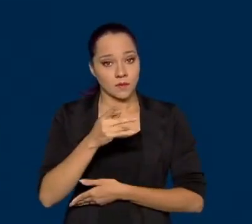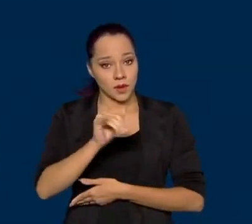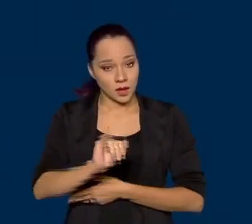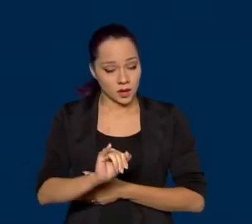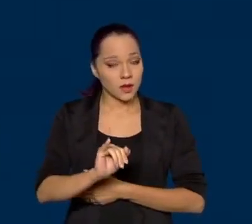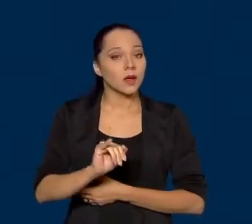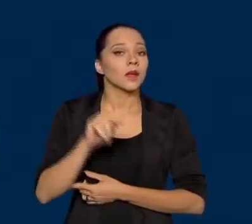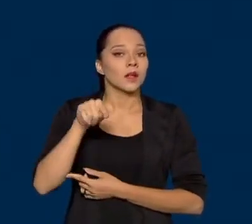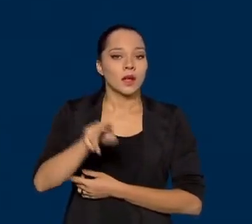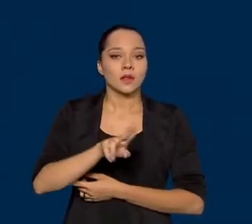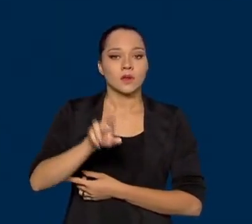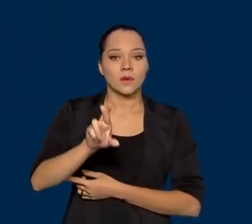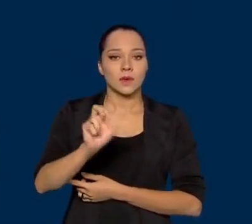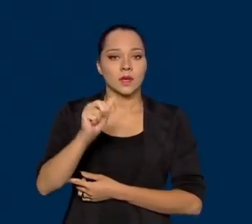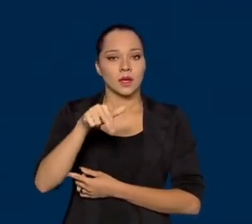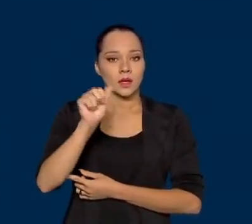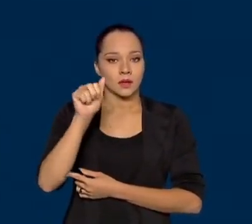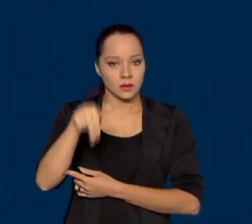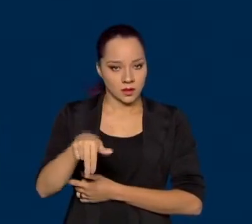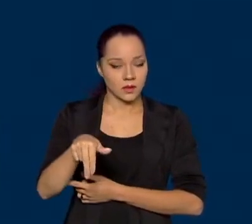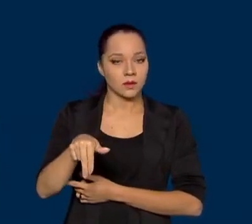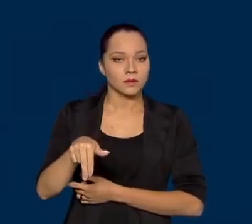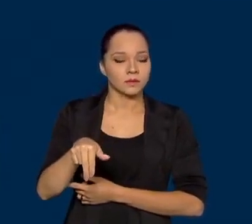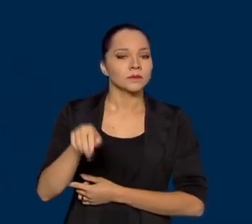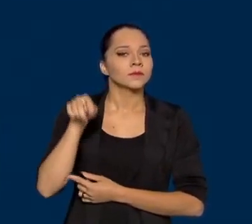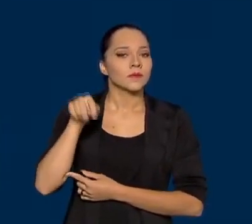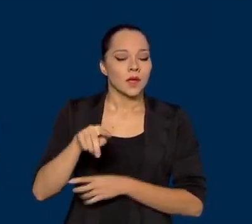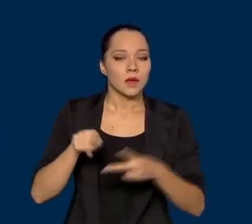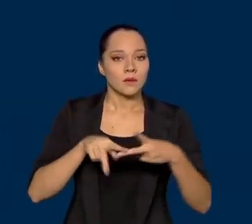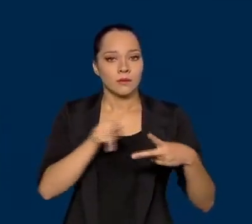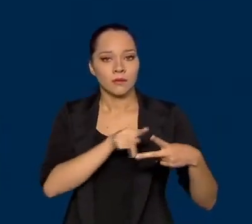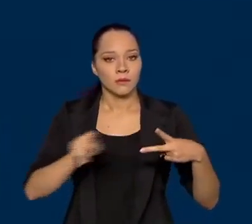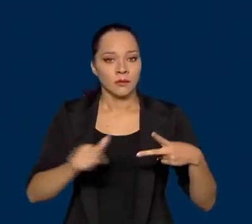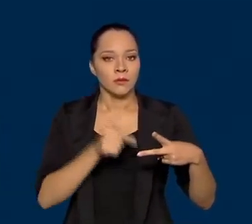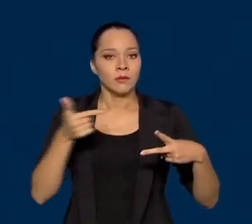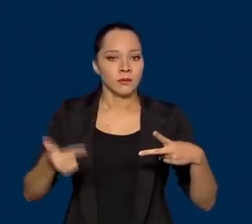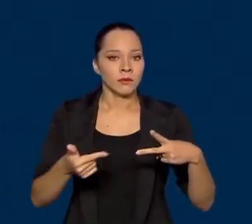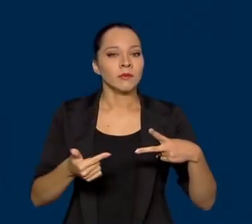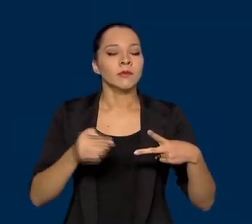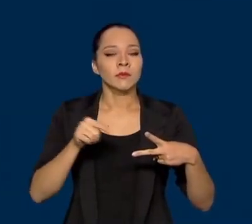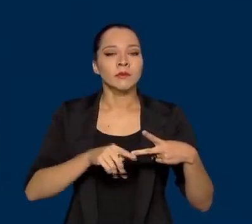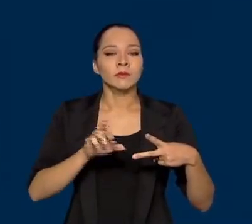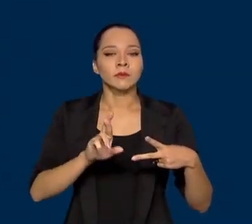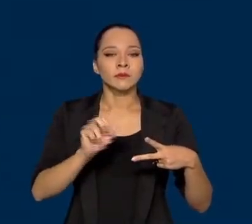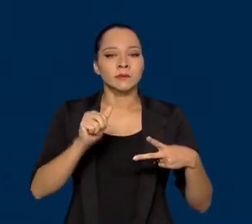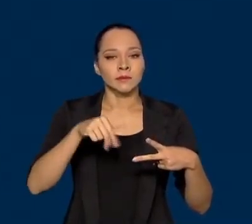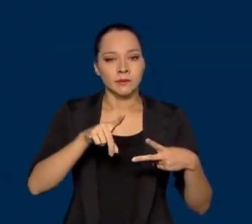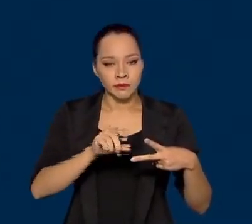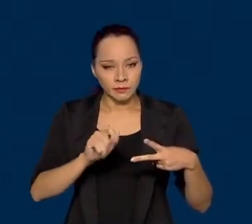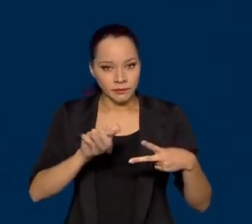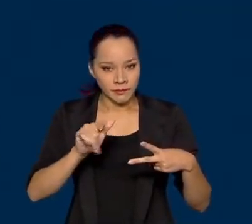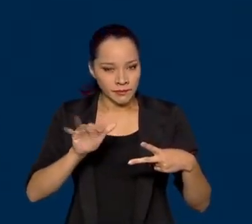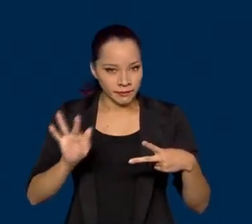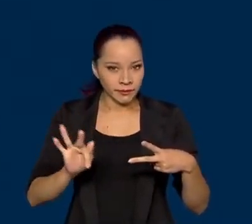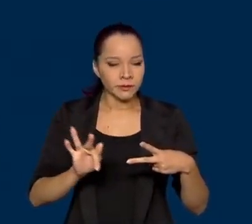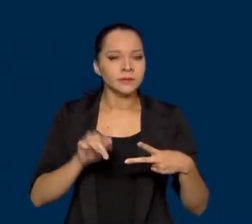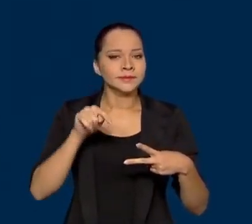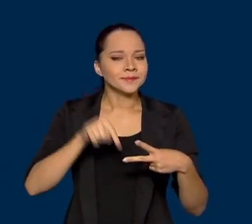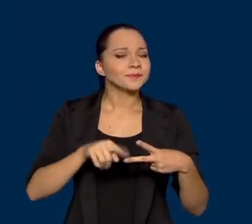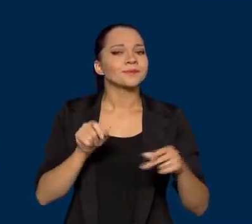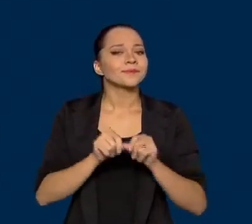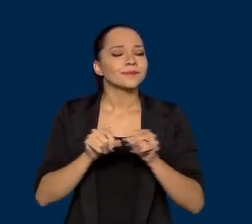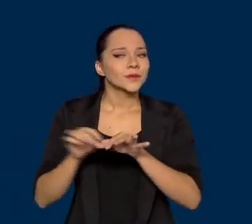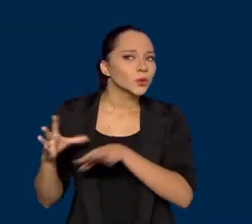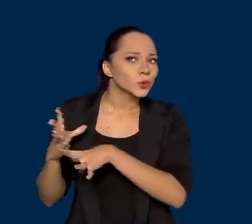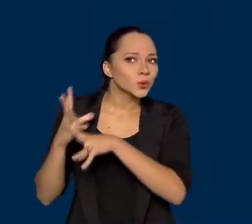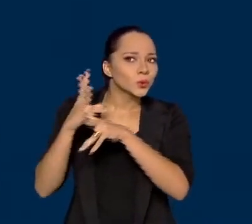Covid no Senado, Renan Calheiros, do MDB de Alagoas, e o vice-presidente da comissão, Randolph Rodrigues, da Rede do Amapá,